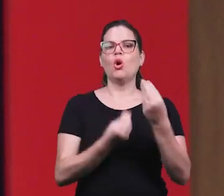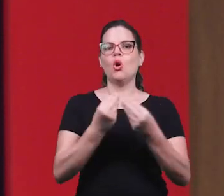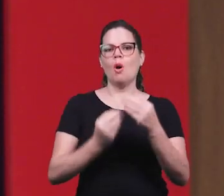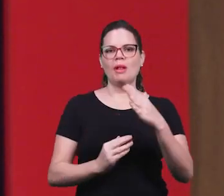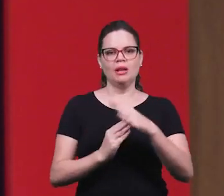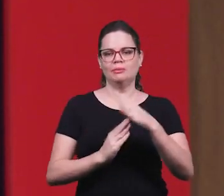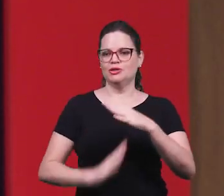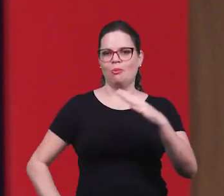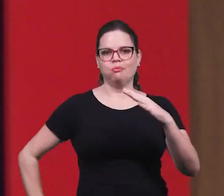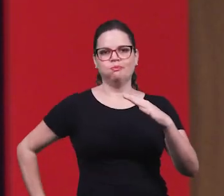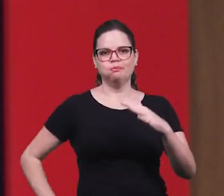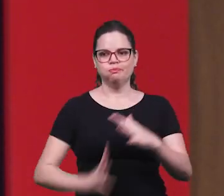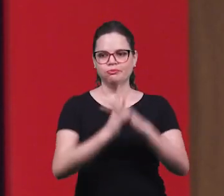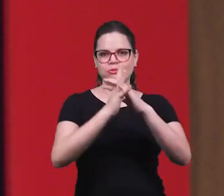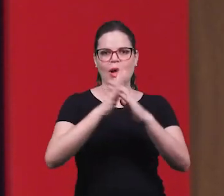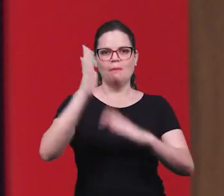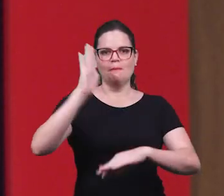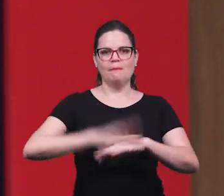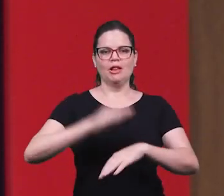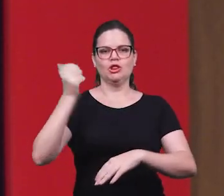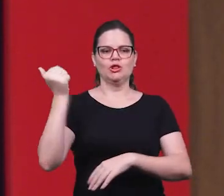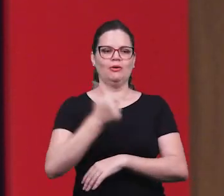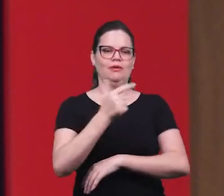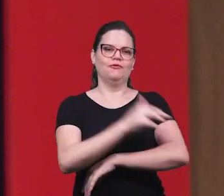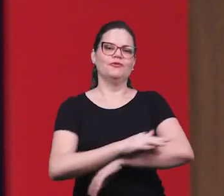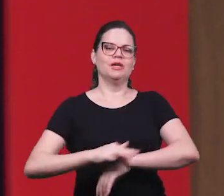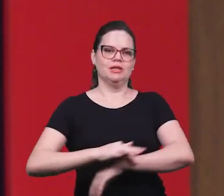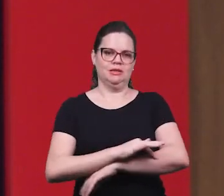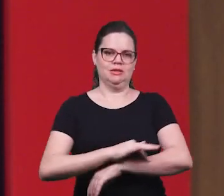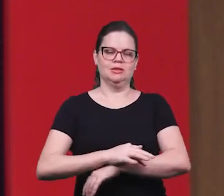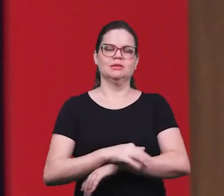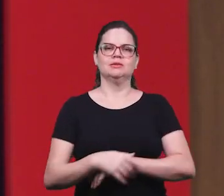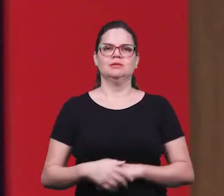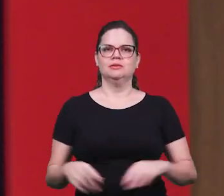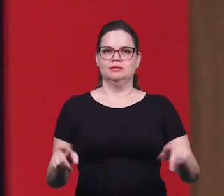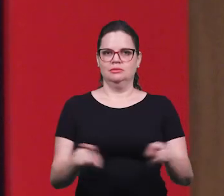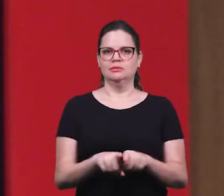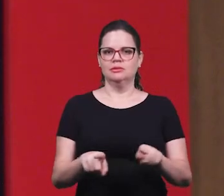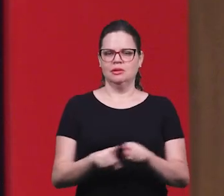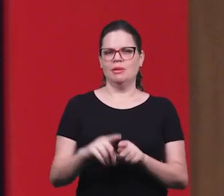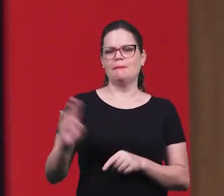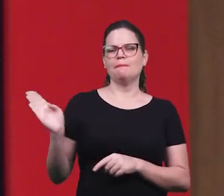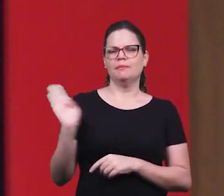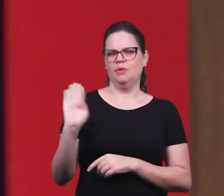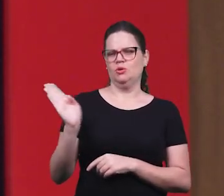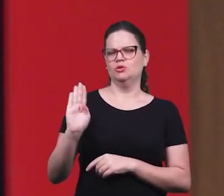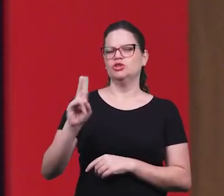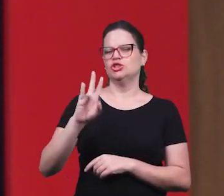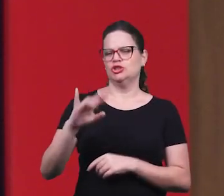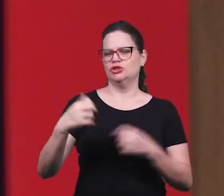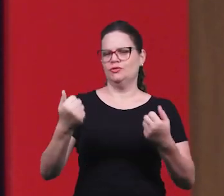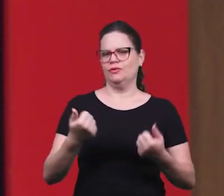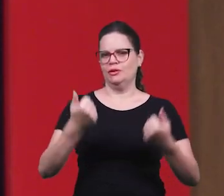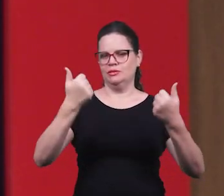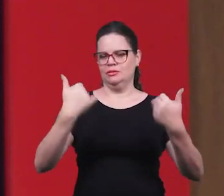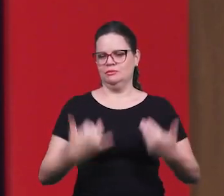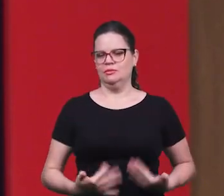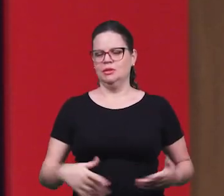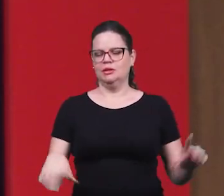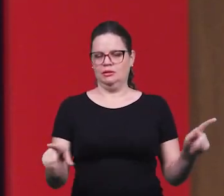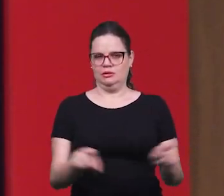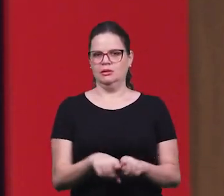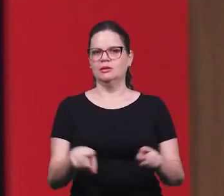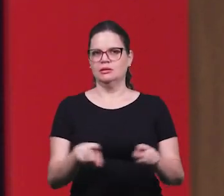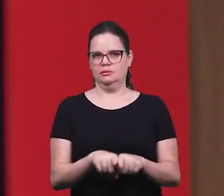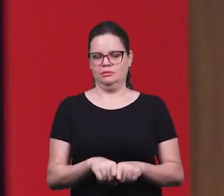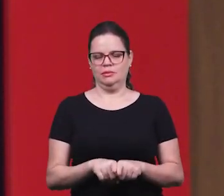vai superar diversos limites, dentre eles o da física. Vamos até mesmo falar um pouquinho também sobre essa